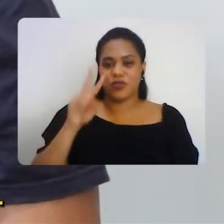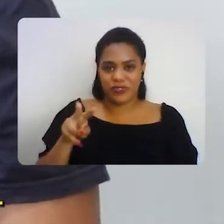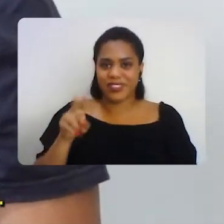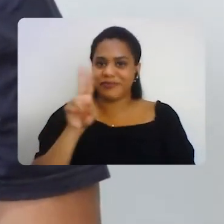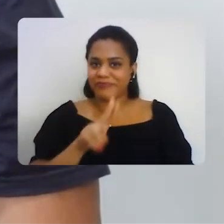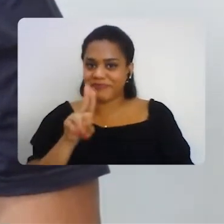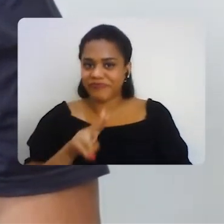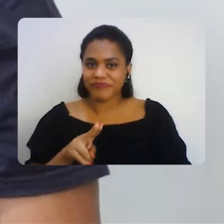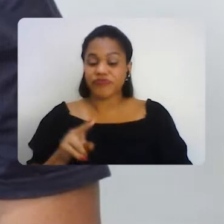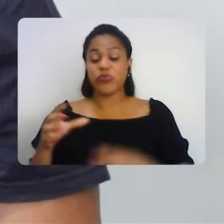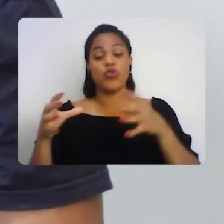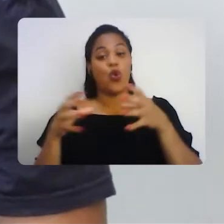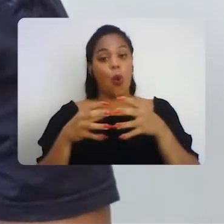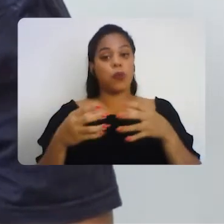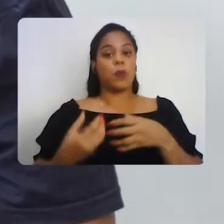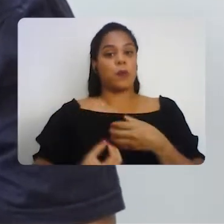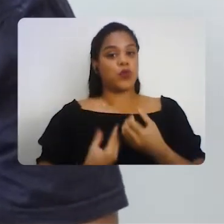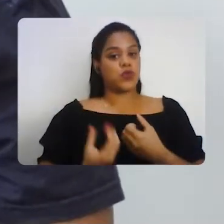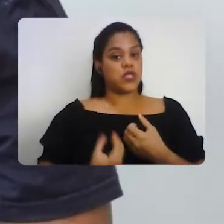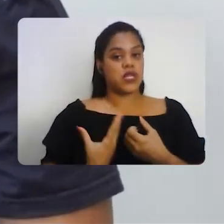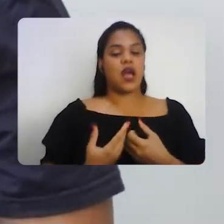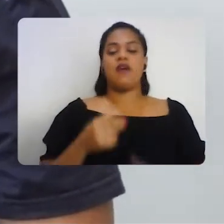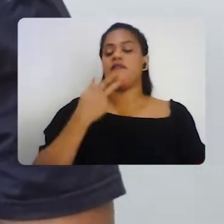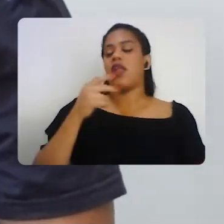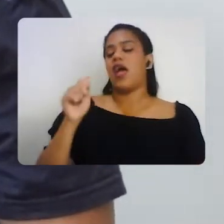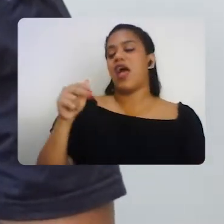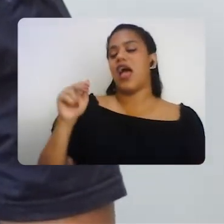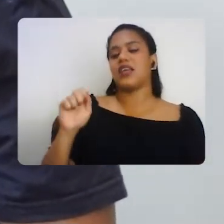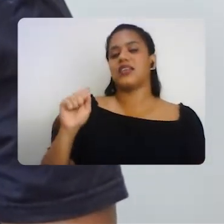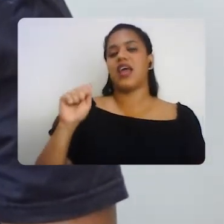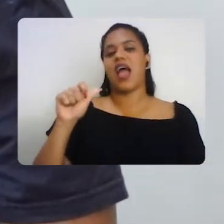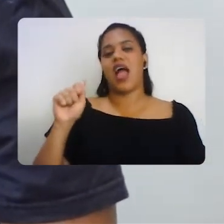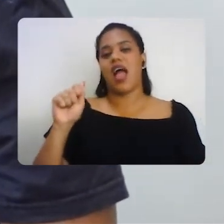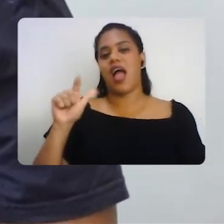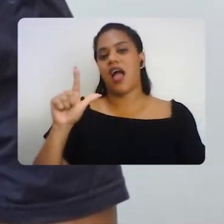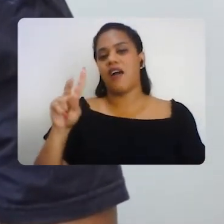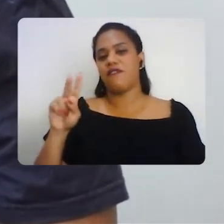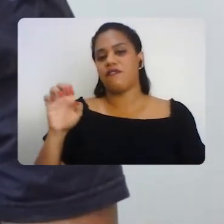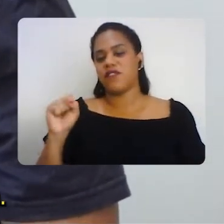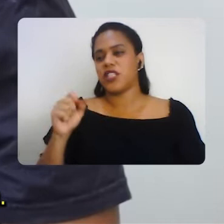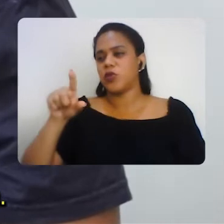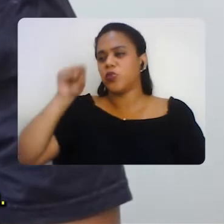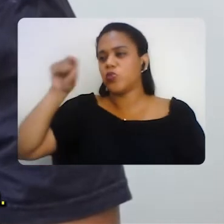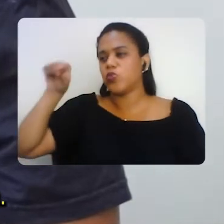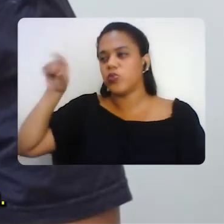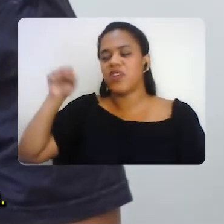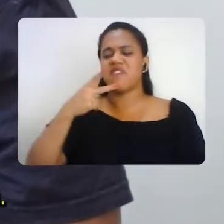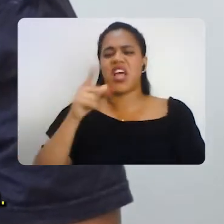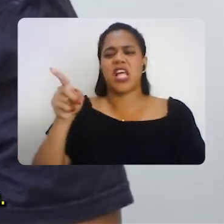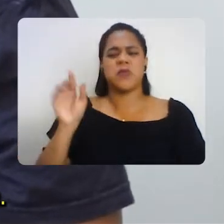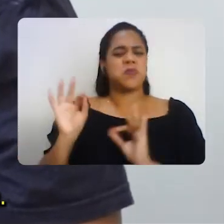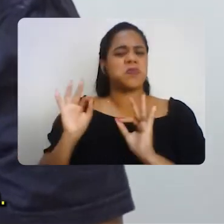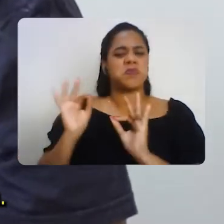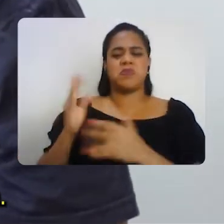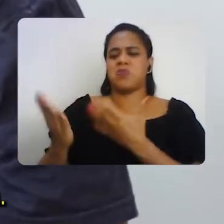espetáculo. E a nossa equipe de produção, que Anne Alves foi que capitaneou a equipe, e que foi também uma